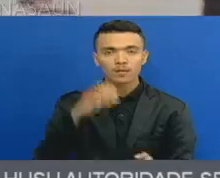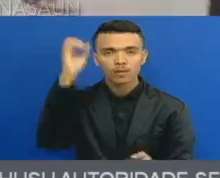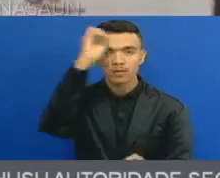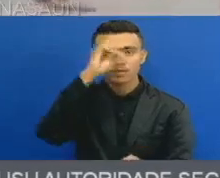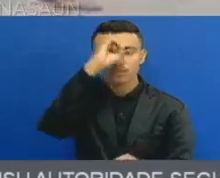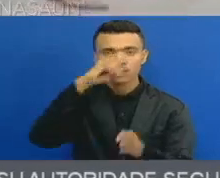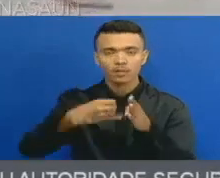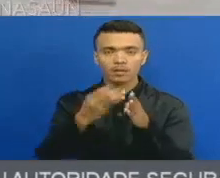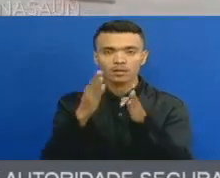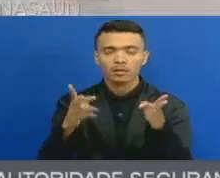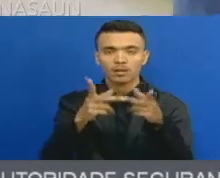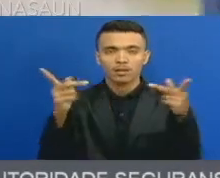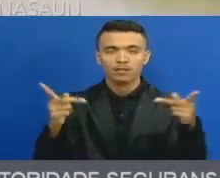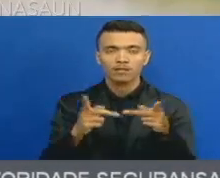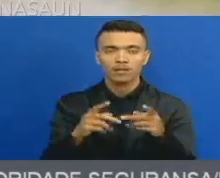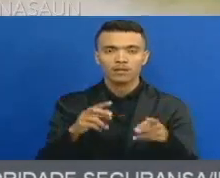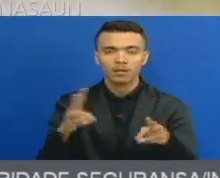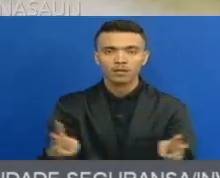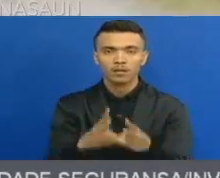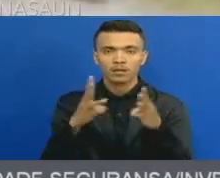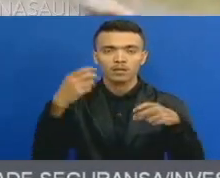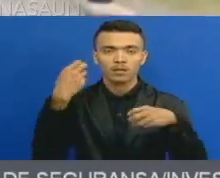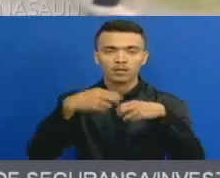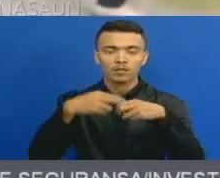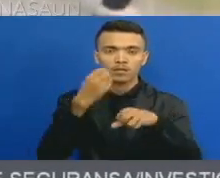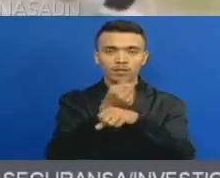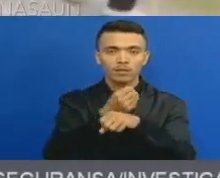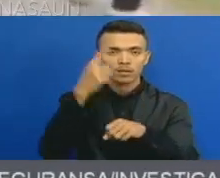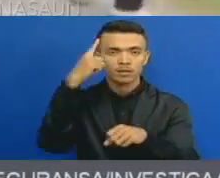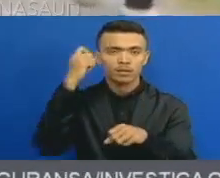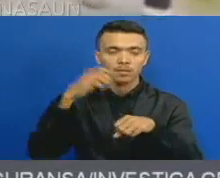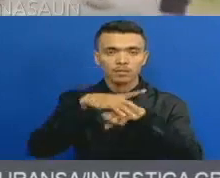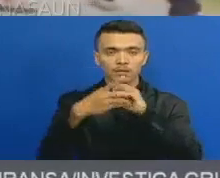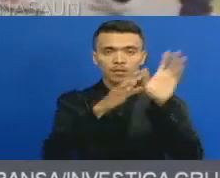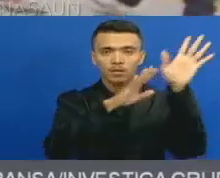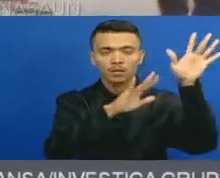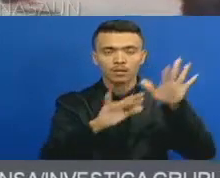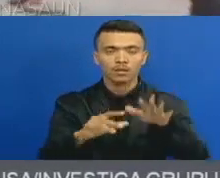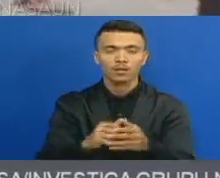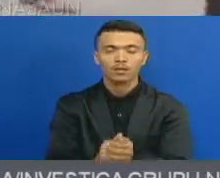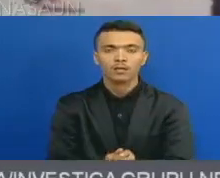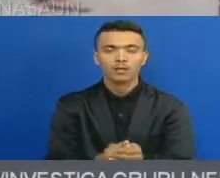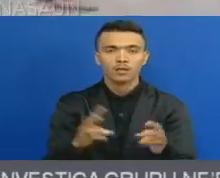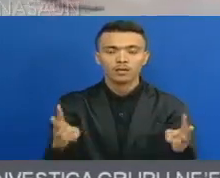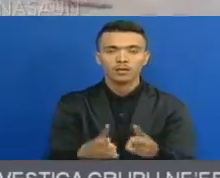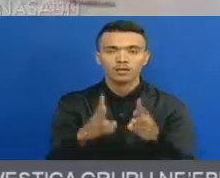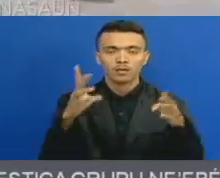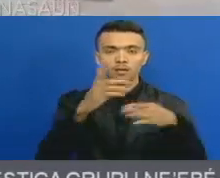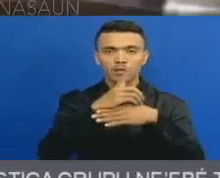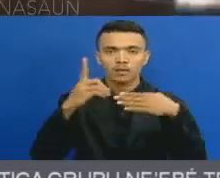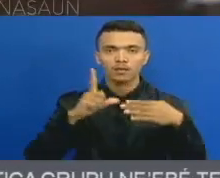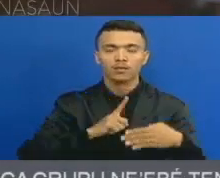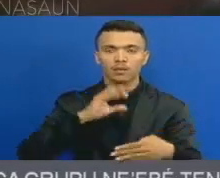Observação artetelinha e terreno. Estrada ne foi ameaça macaxe tamba raihlai. No e a parte selo, estrada direção